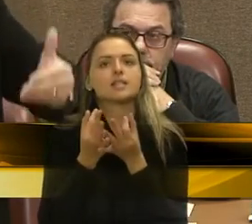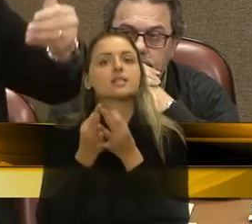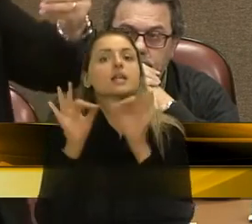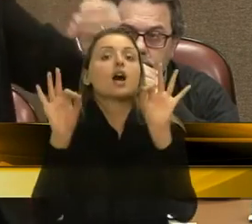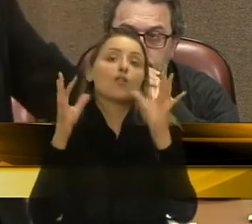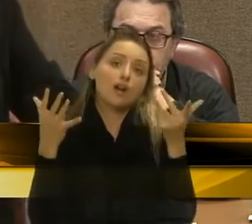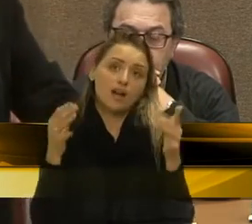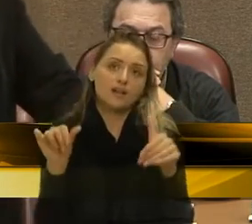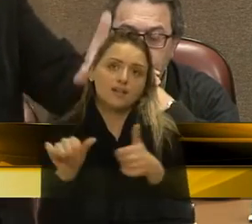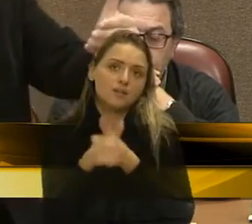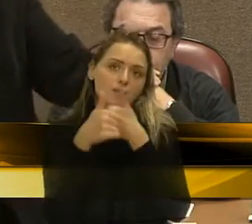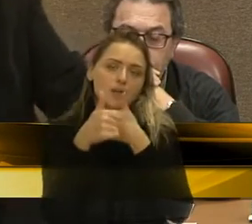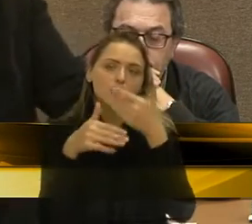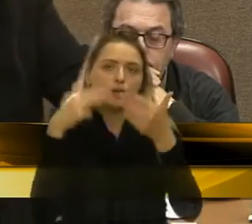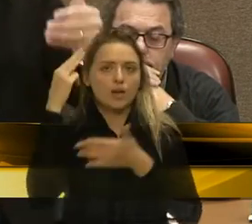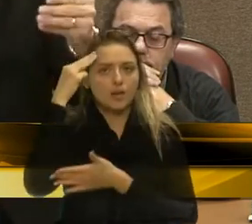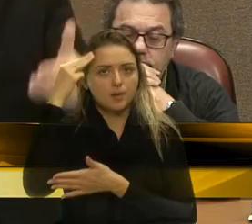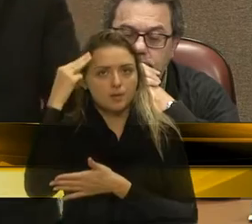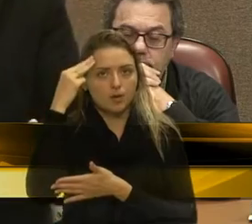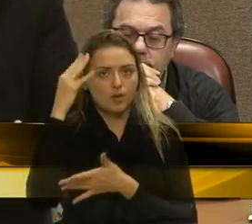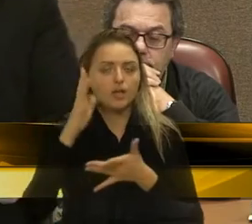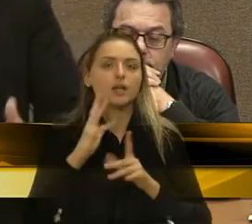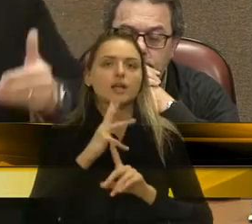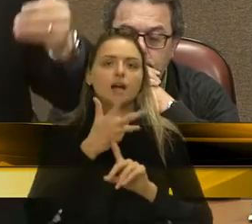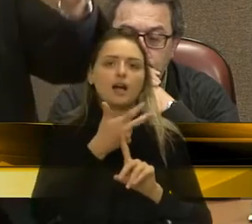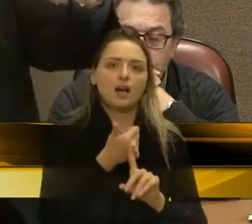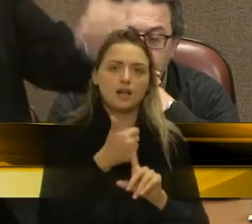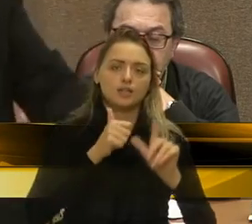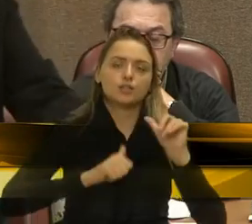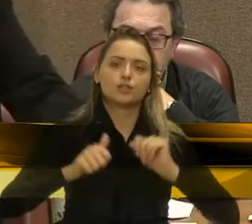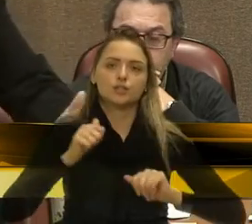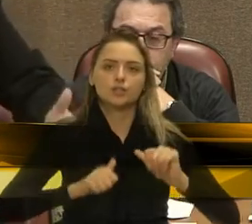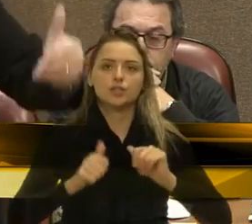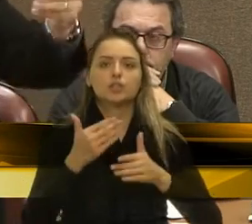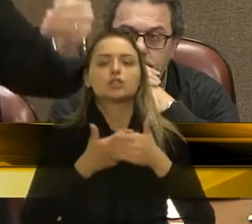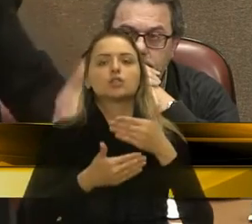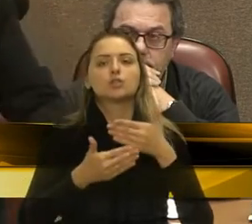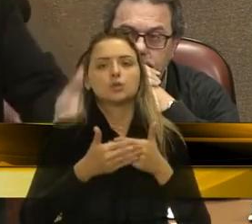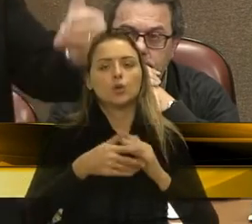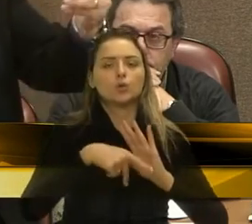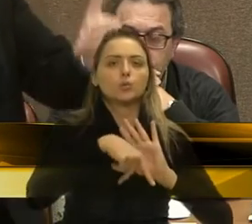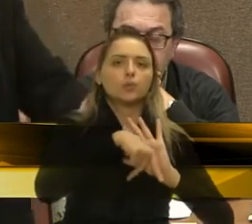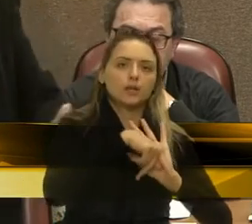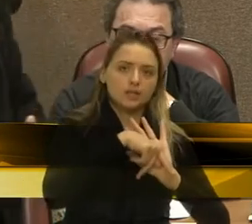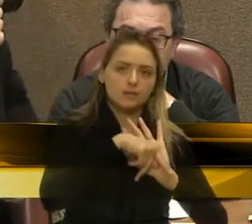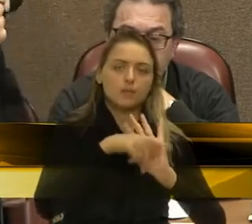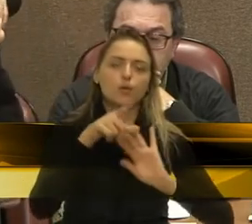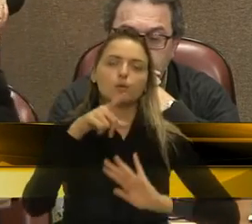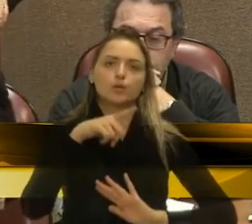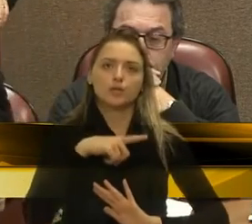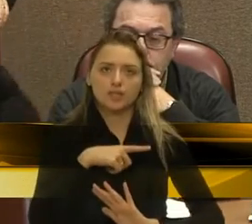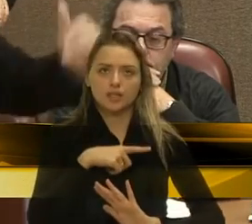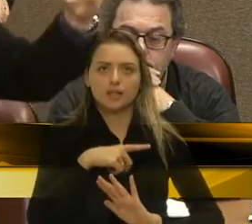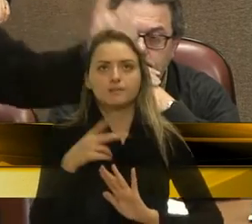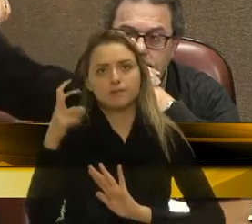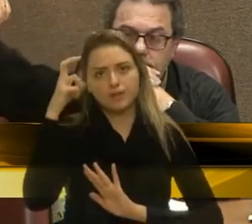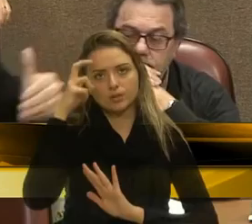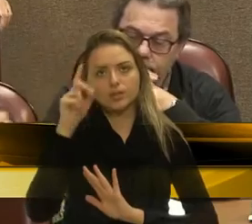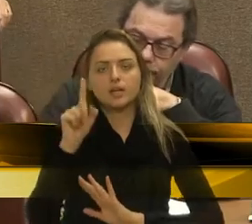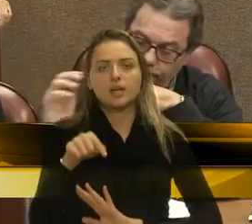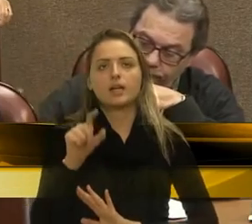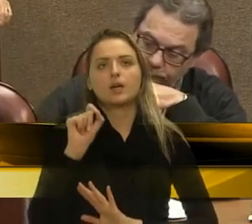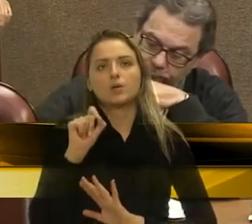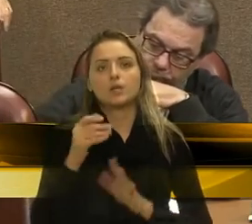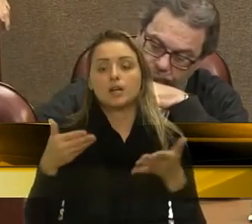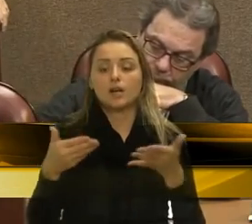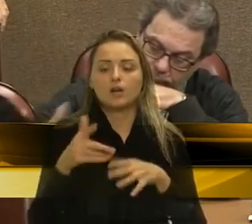a memória artística e cultural dos nossos bens materiais e imateriais no campo cultural. É isso que nesse